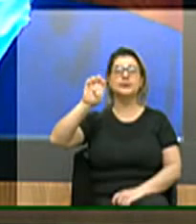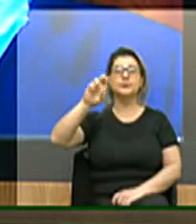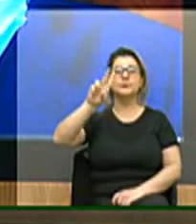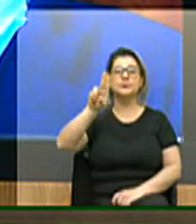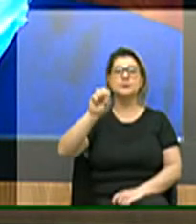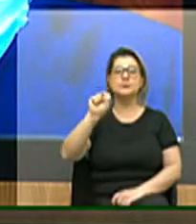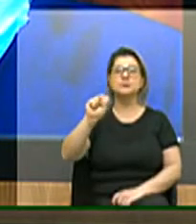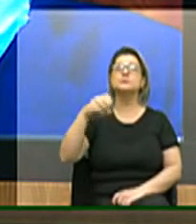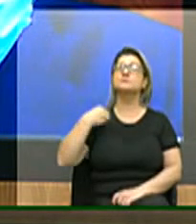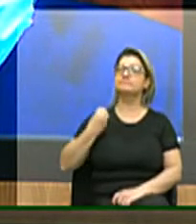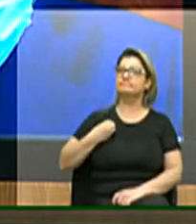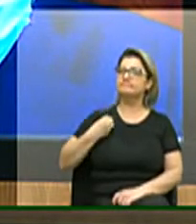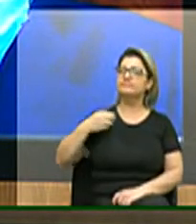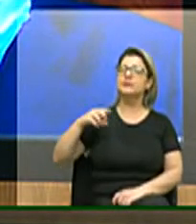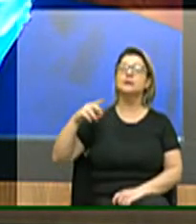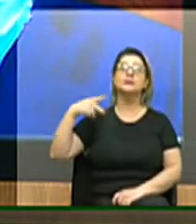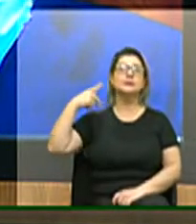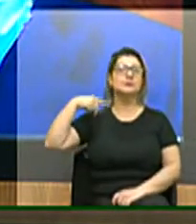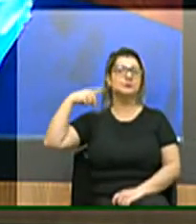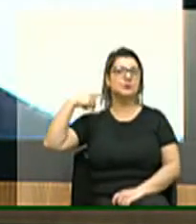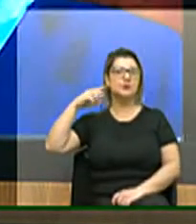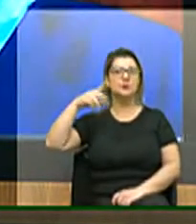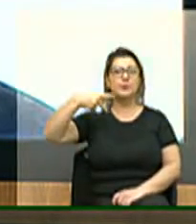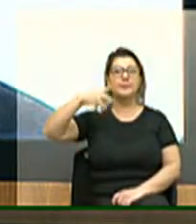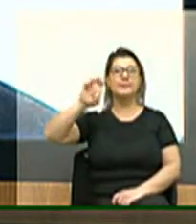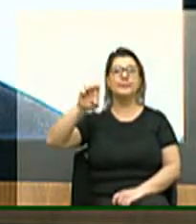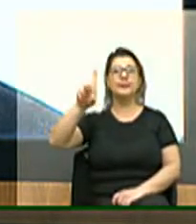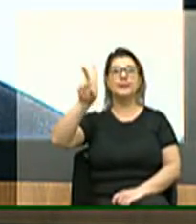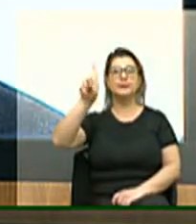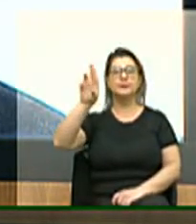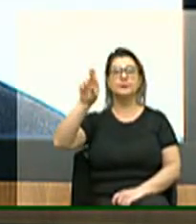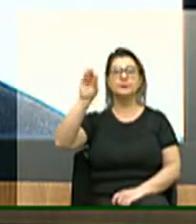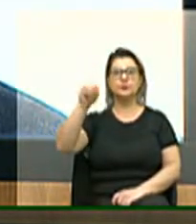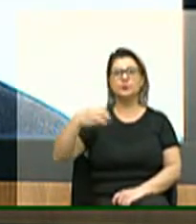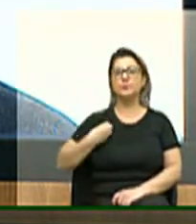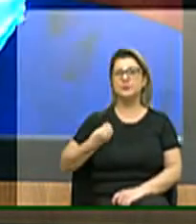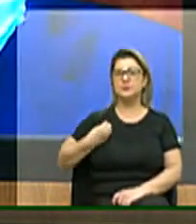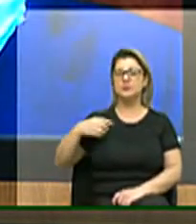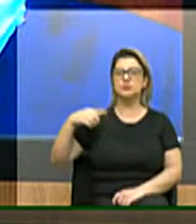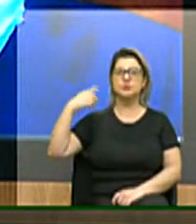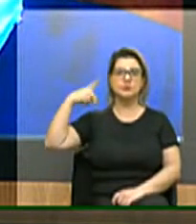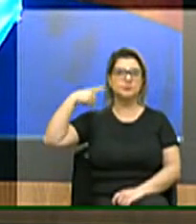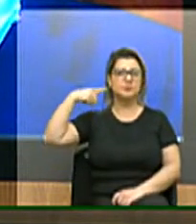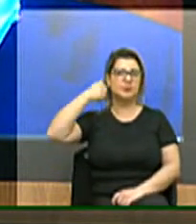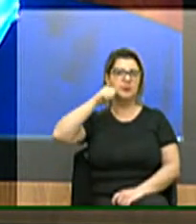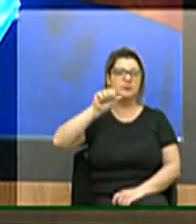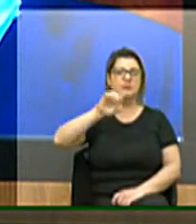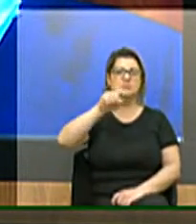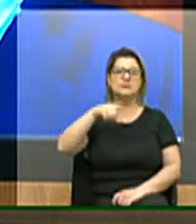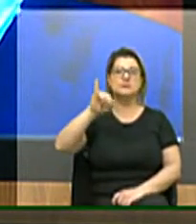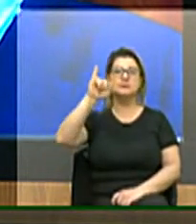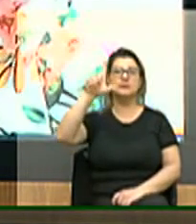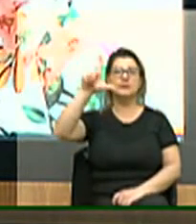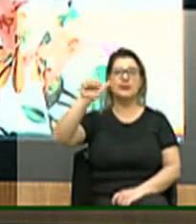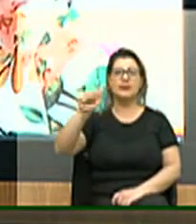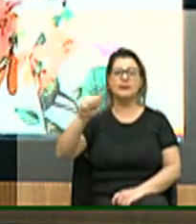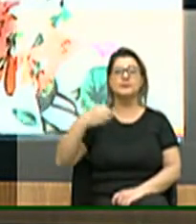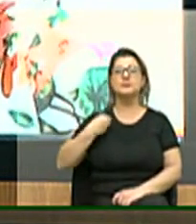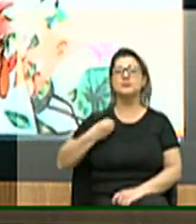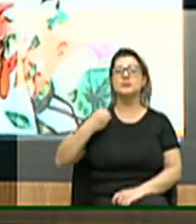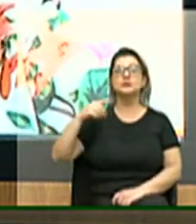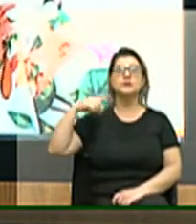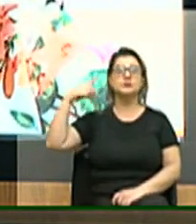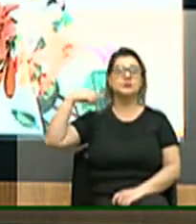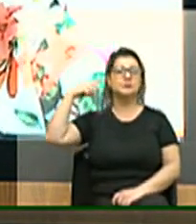Pereira. Presente. Deputada Zilá Breitenbach. Presente. Deputado Alciso Oliveira.